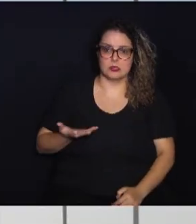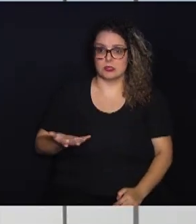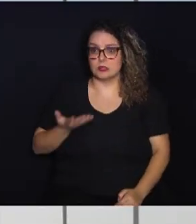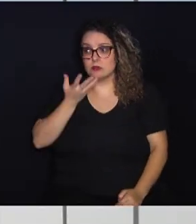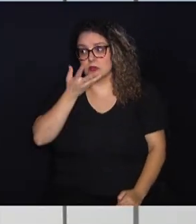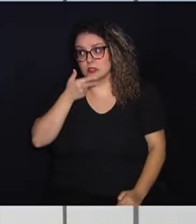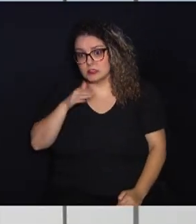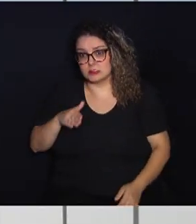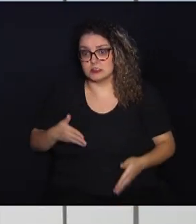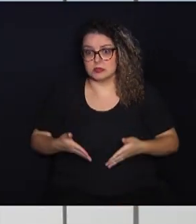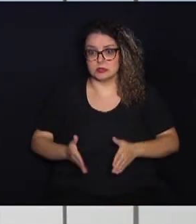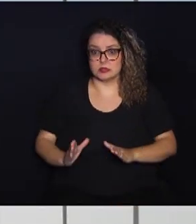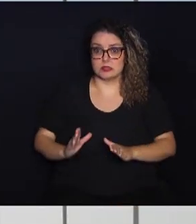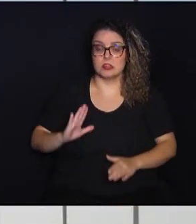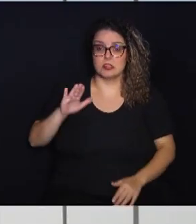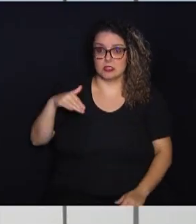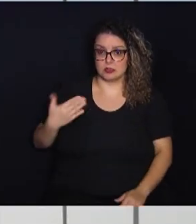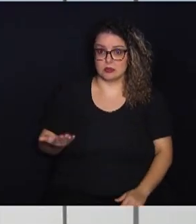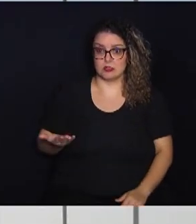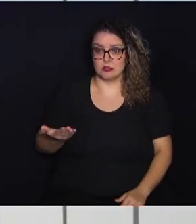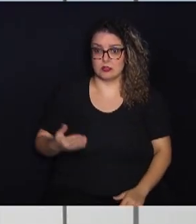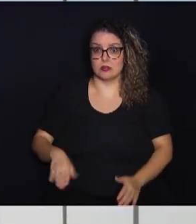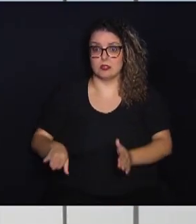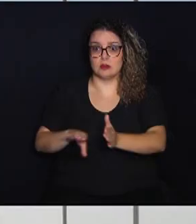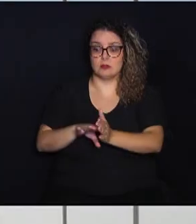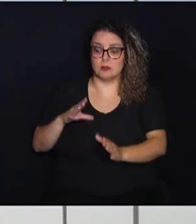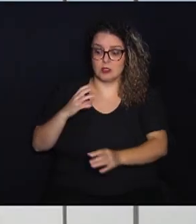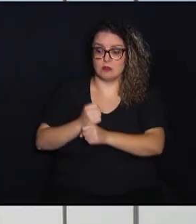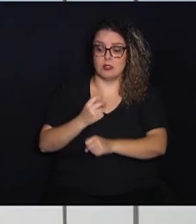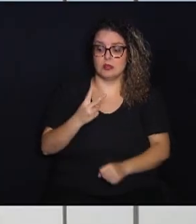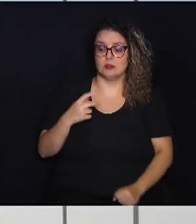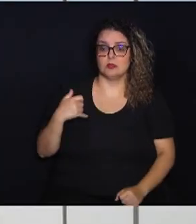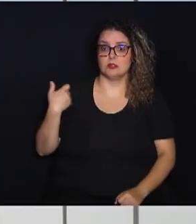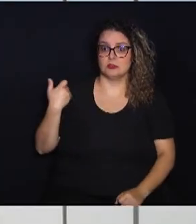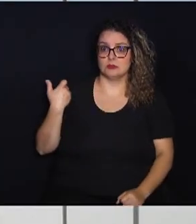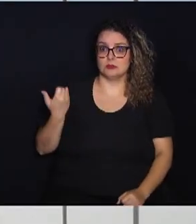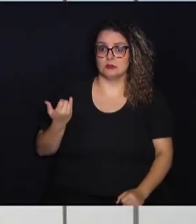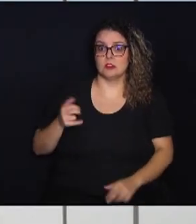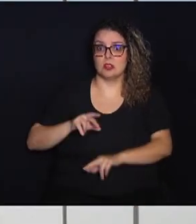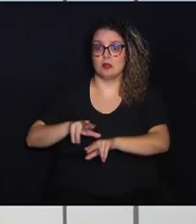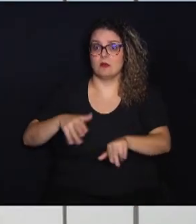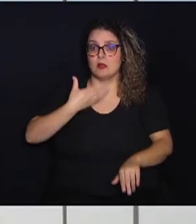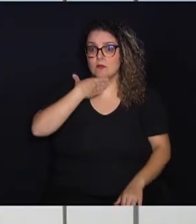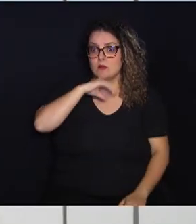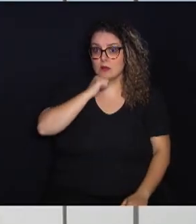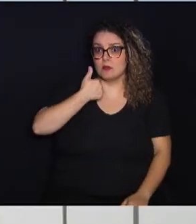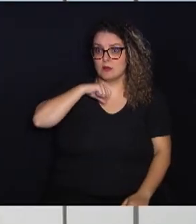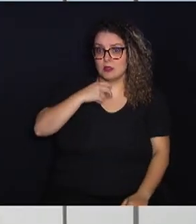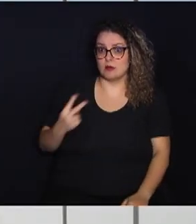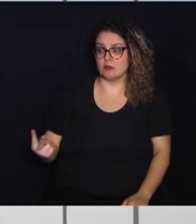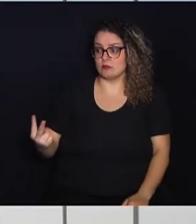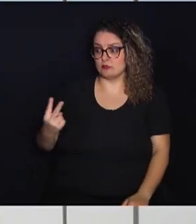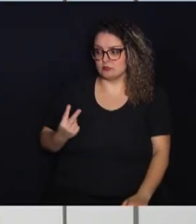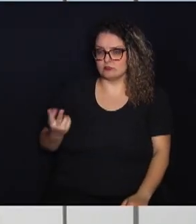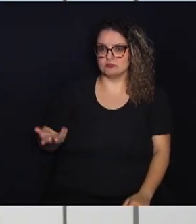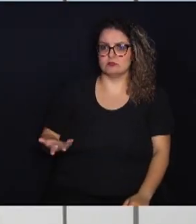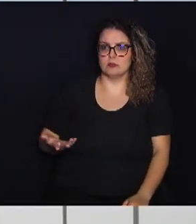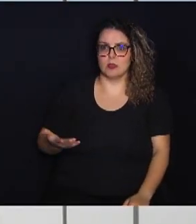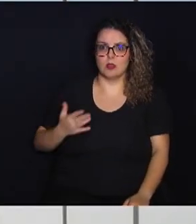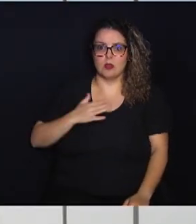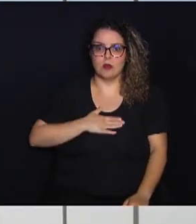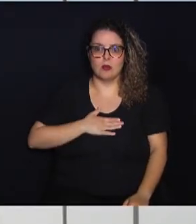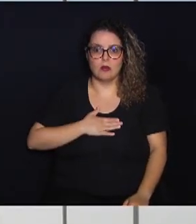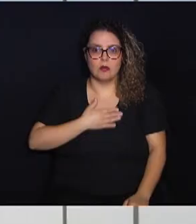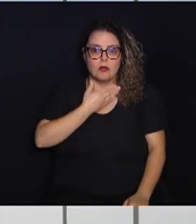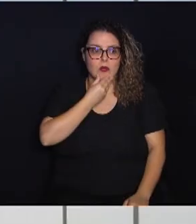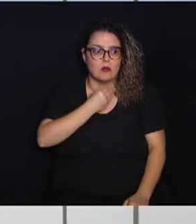crianças nasceram e quando elas chegaram a completar 2 anos, muitos pais chegavam para mim e falavam, será que o meu filho autista ele está